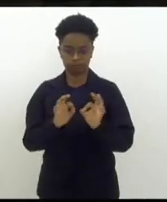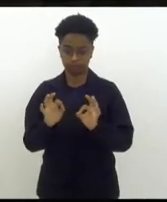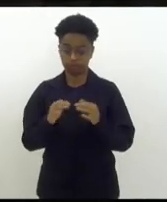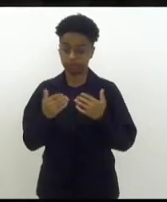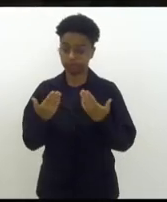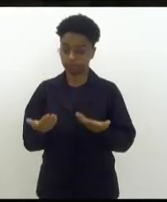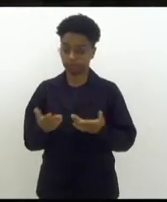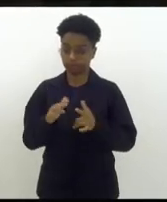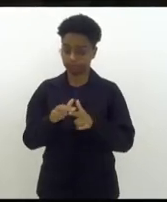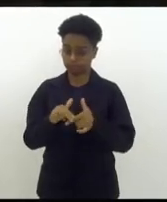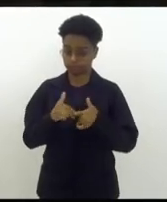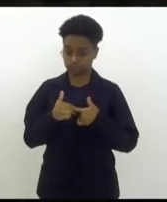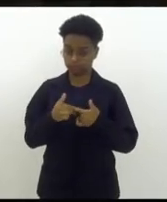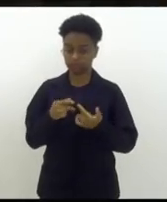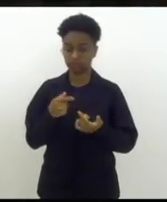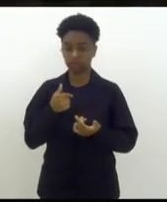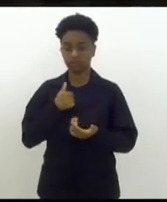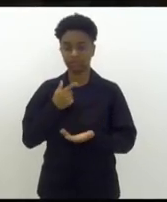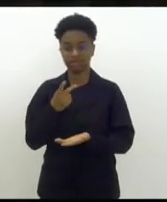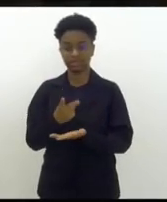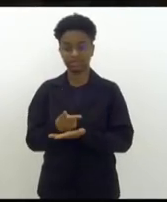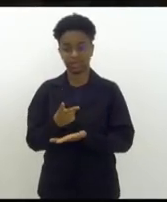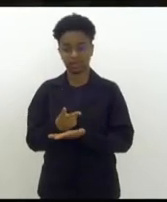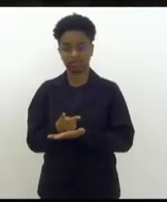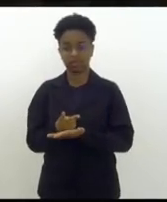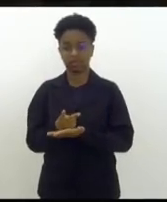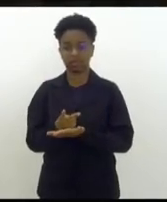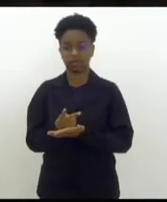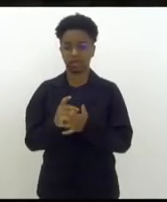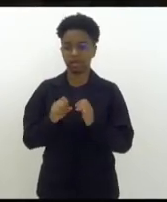isso sempre fui defensor